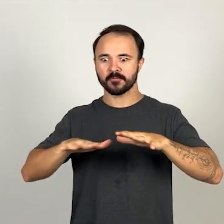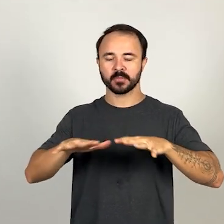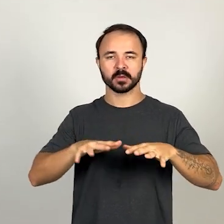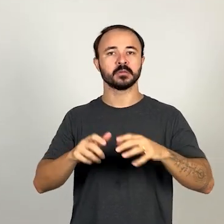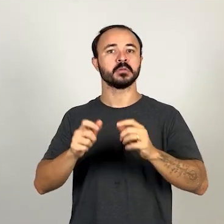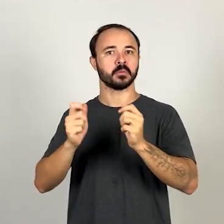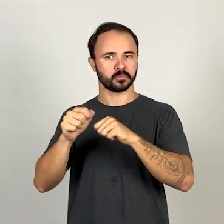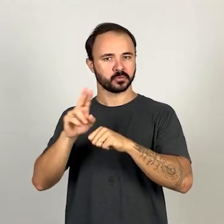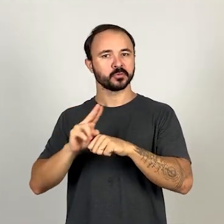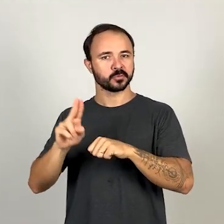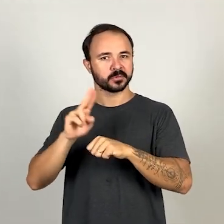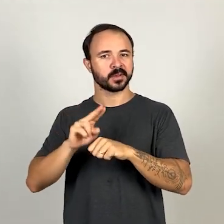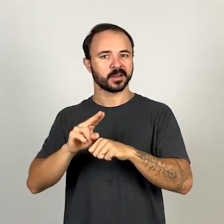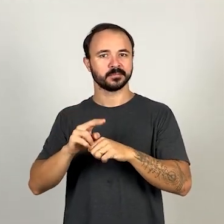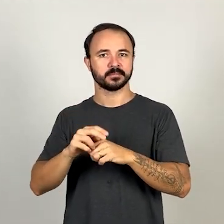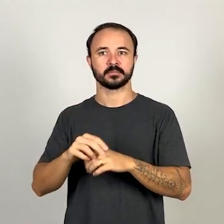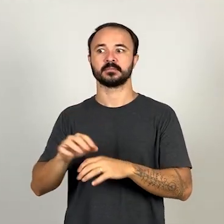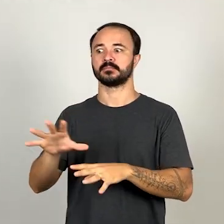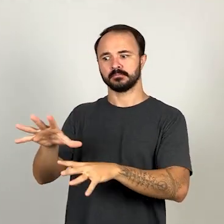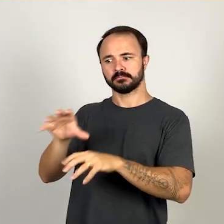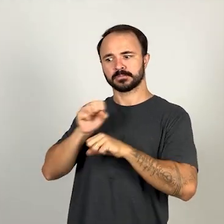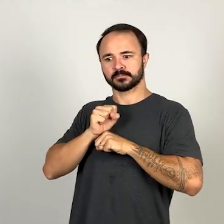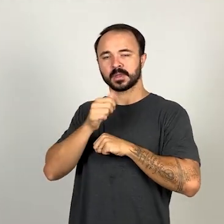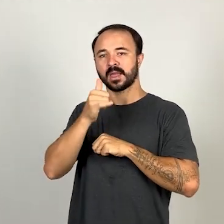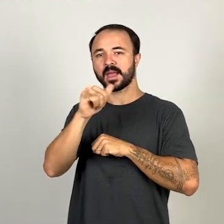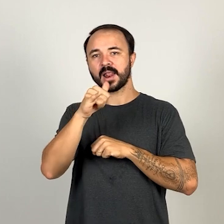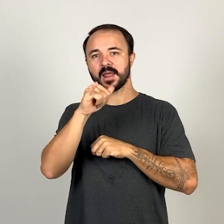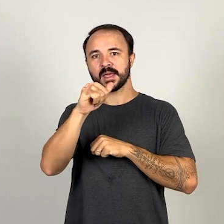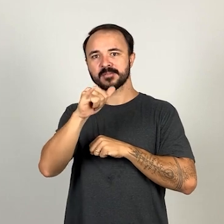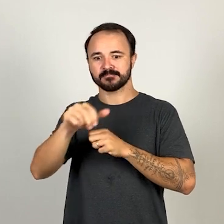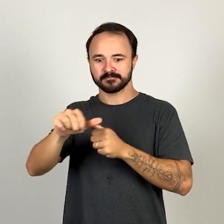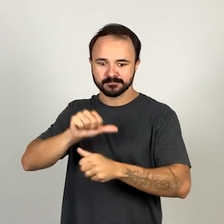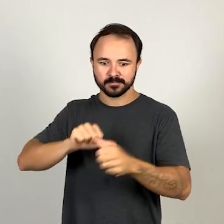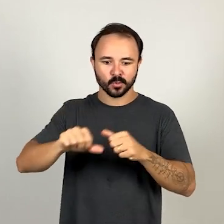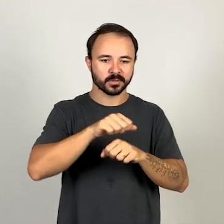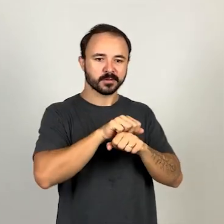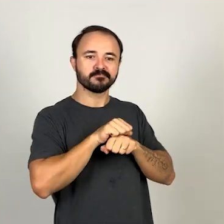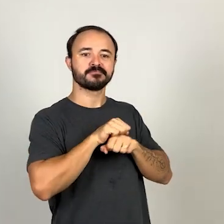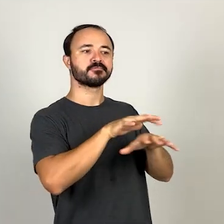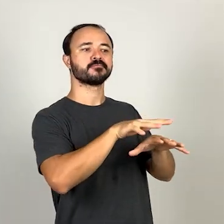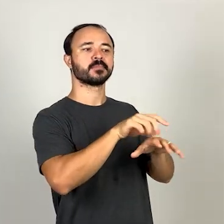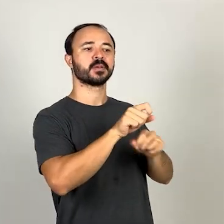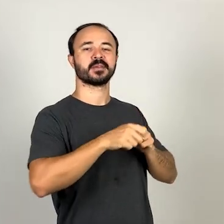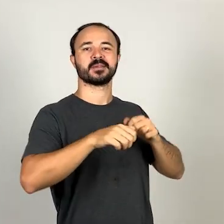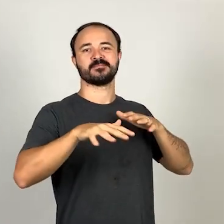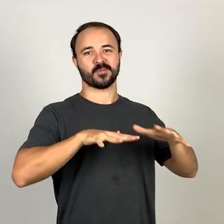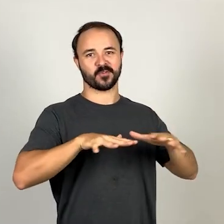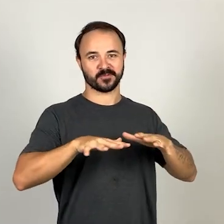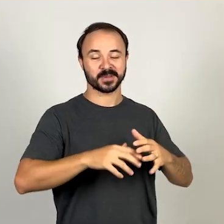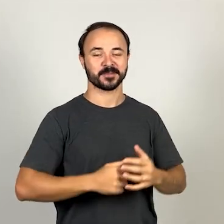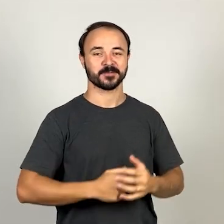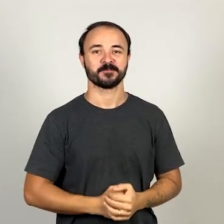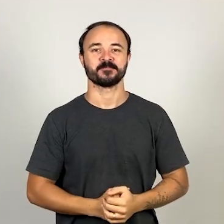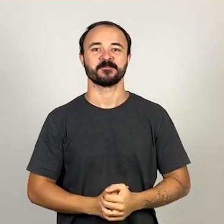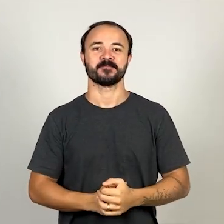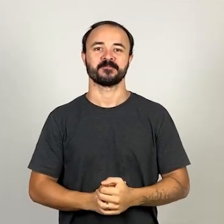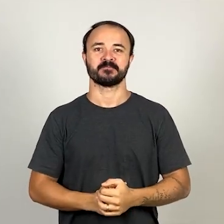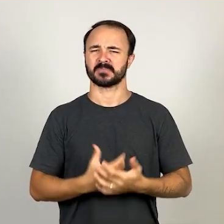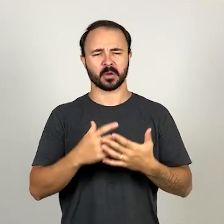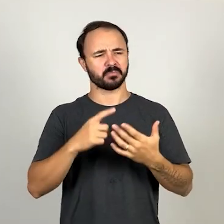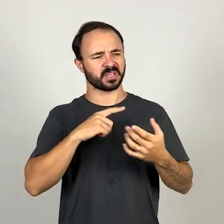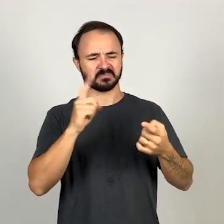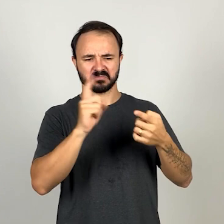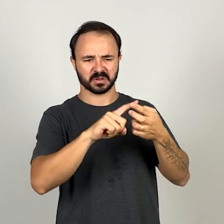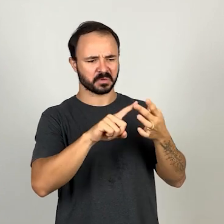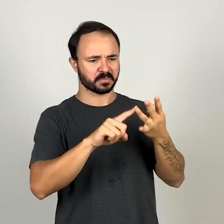ser transformado em energia elétrica e com ele podemos também substituir as pilhas do sistema. Então, dentre as diversas